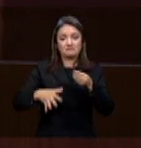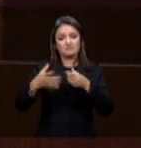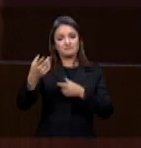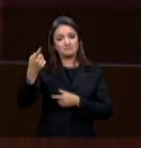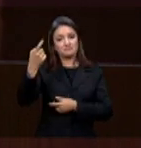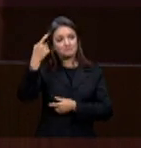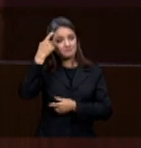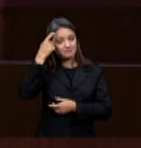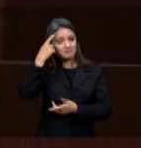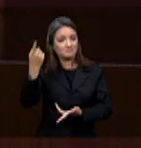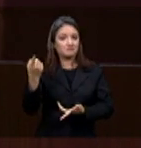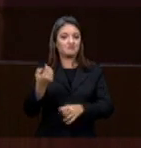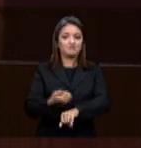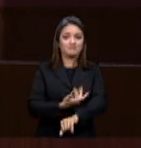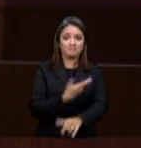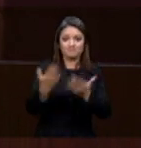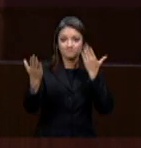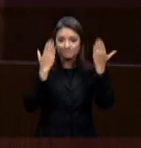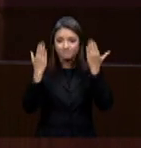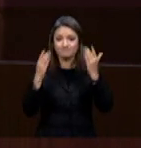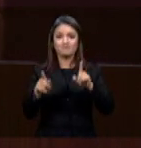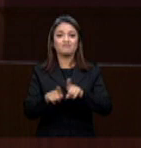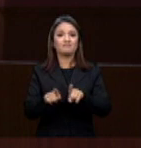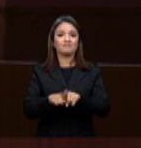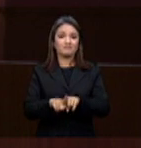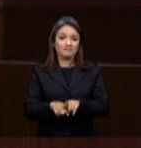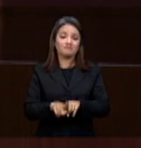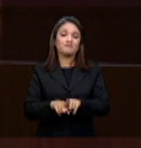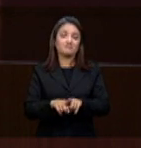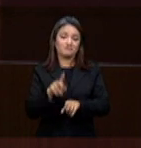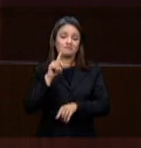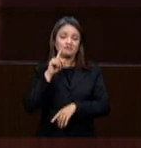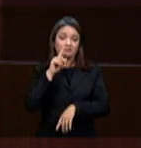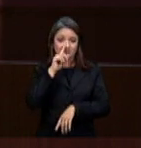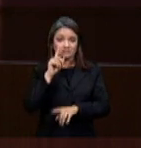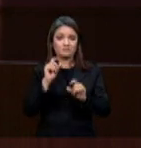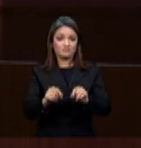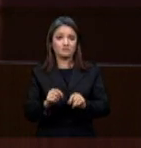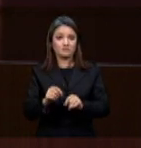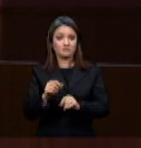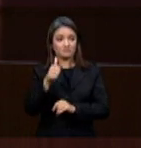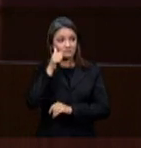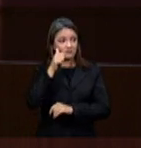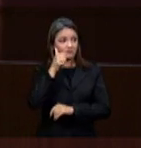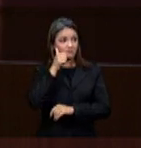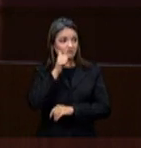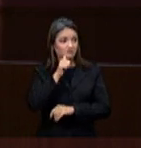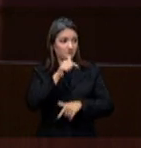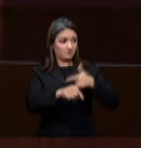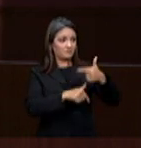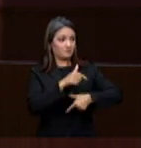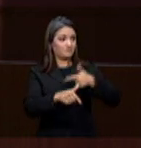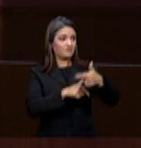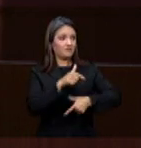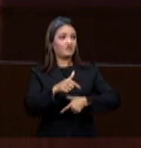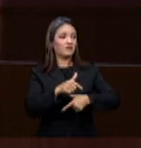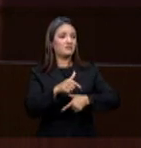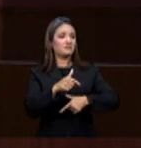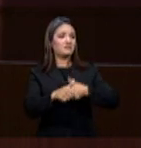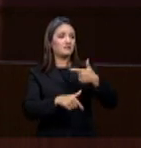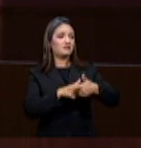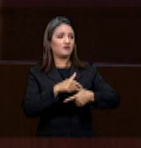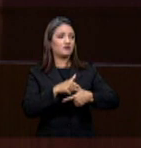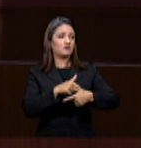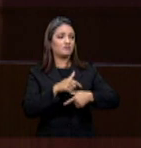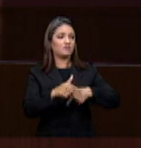emocionais e ainda o risco de contaminação das próprias famílias que nem sempre estão em ambientes